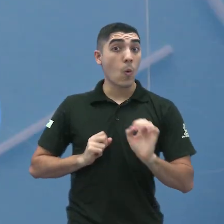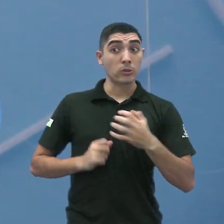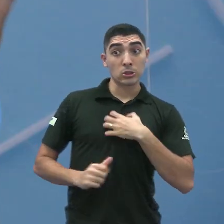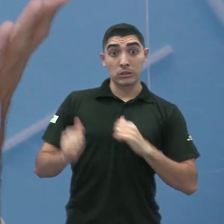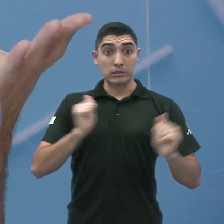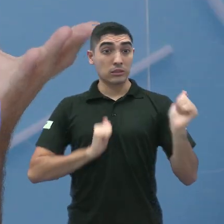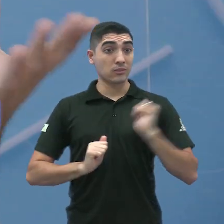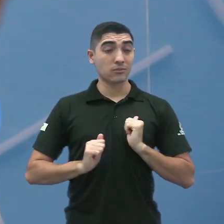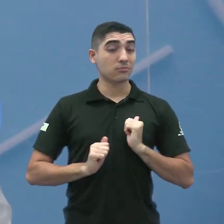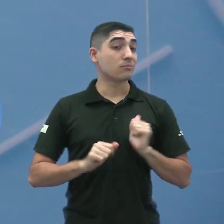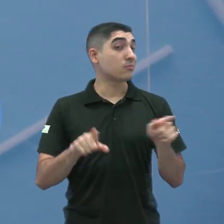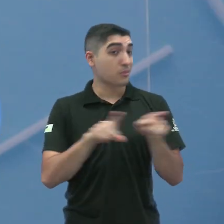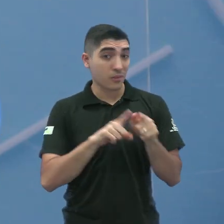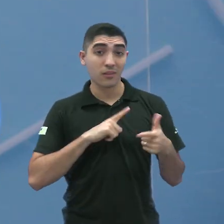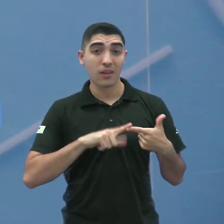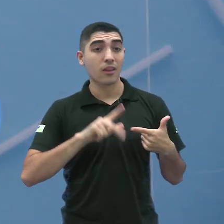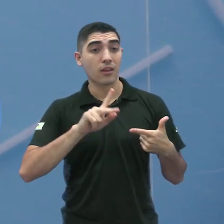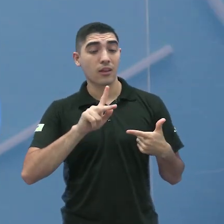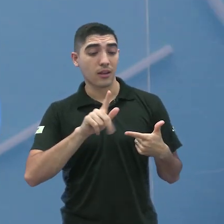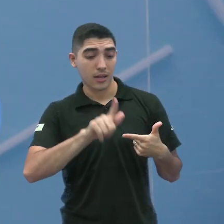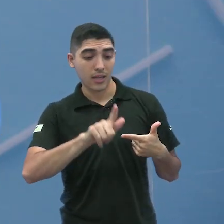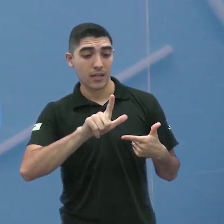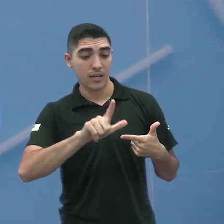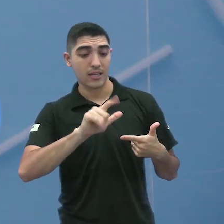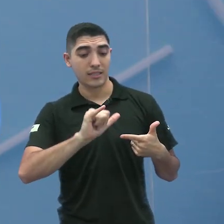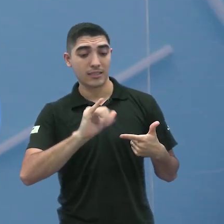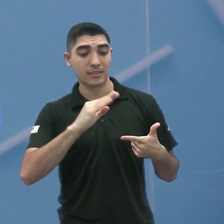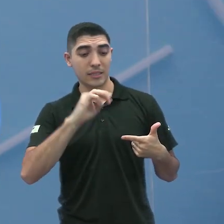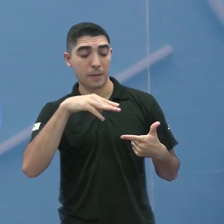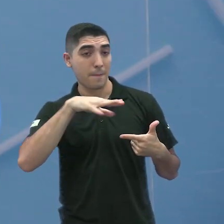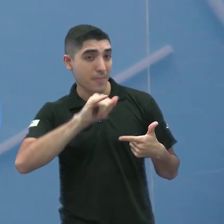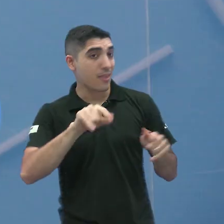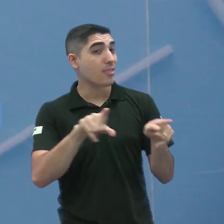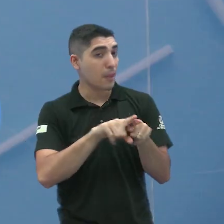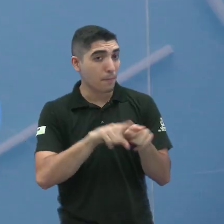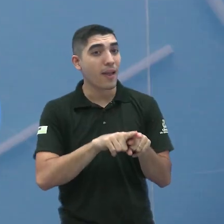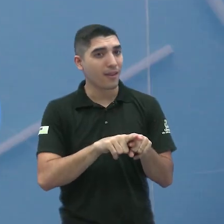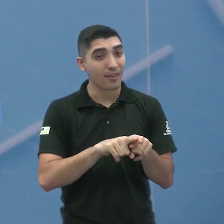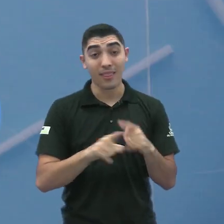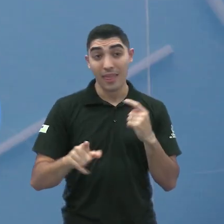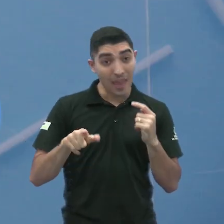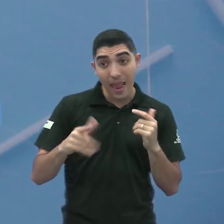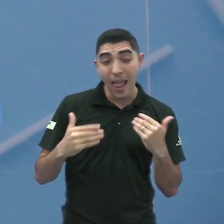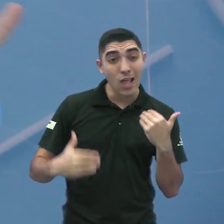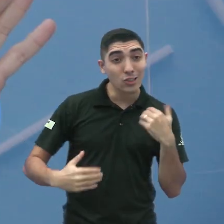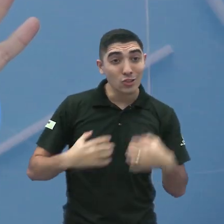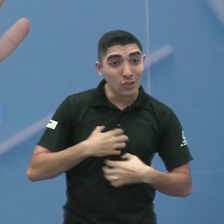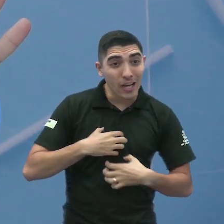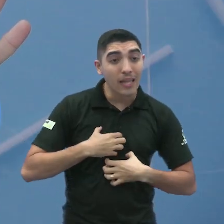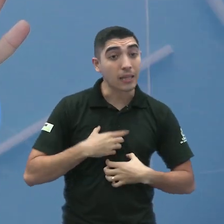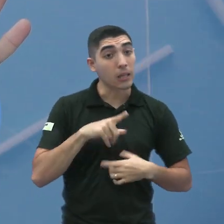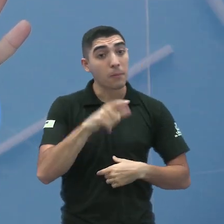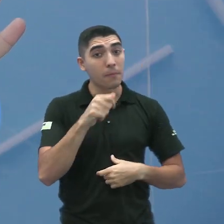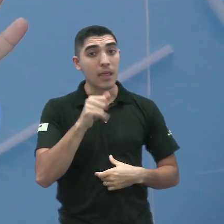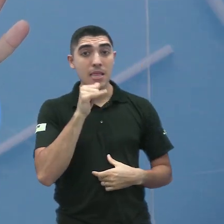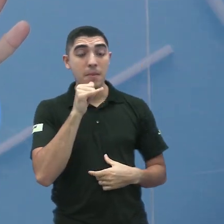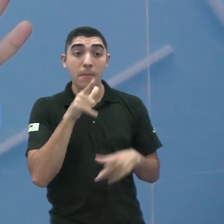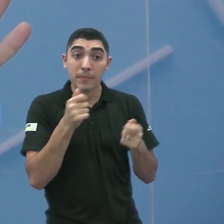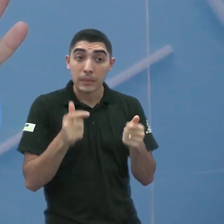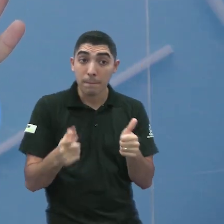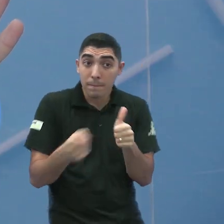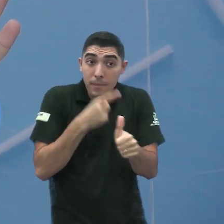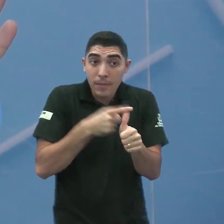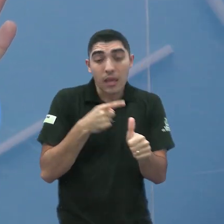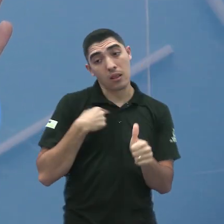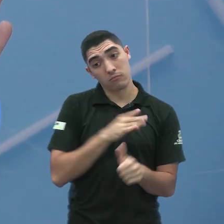como hipoglicemia e hiperglicemia simulam quadros. Então, a primeira coisa a ser feita é excluir que tem um quadro clínico. Por quê? Senão